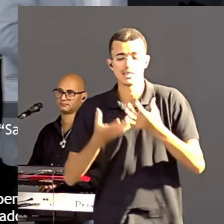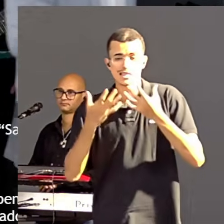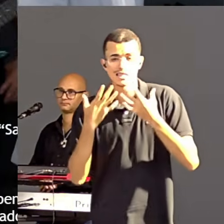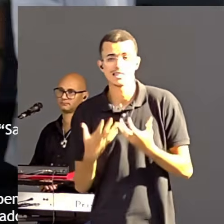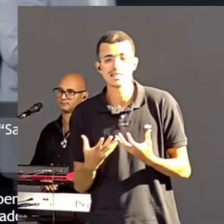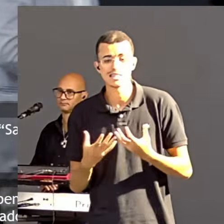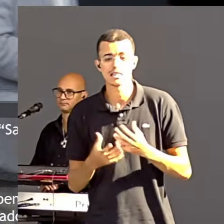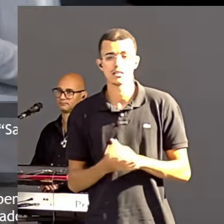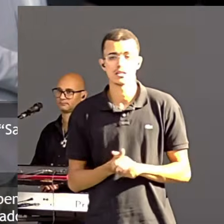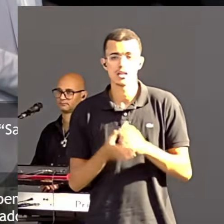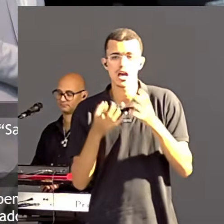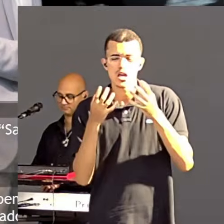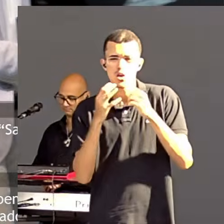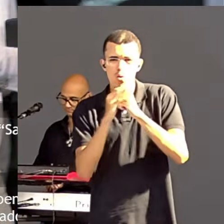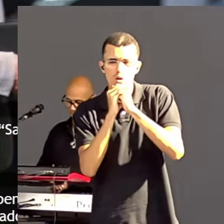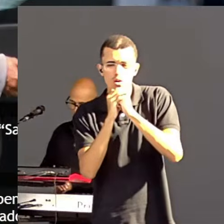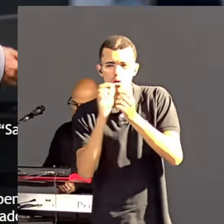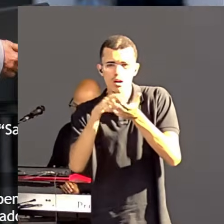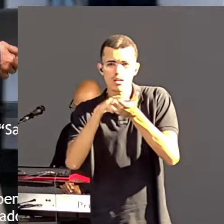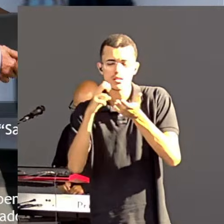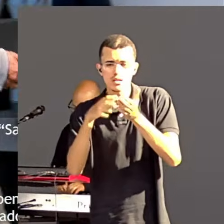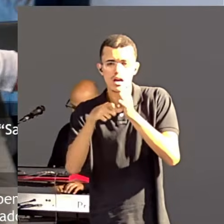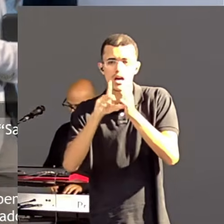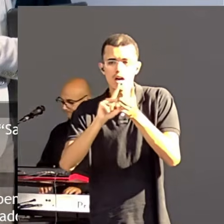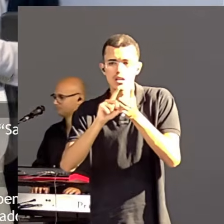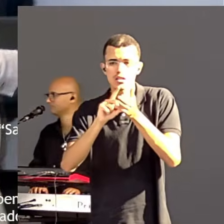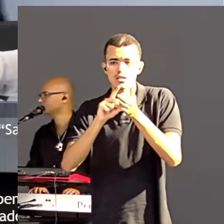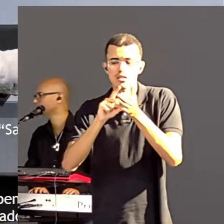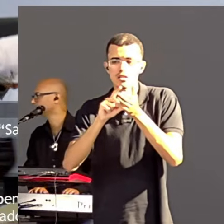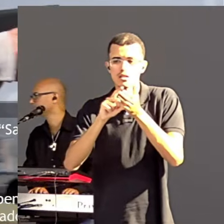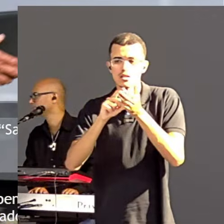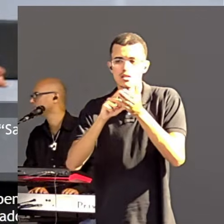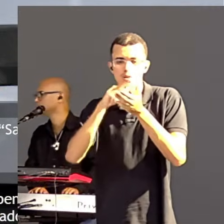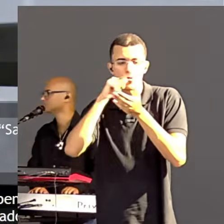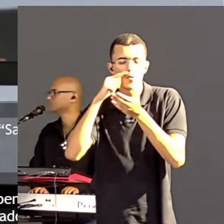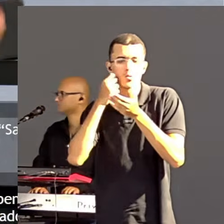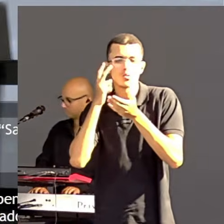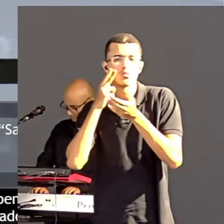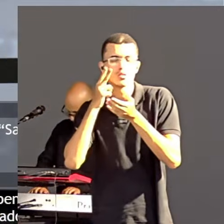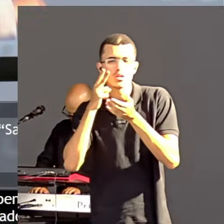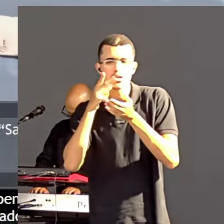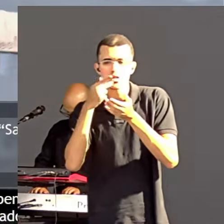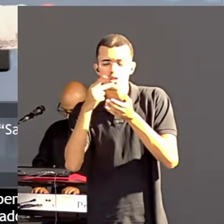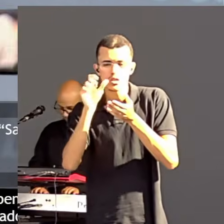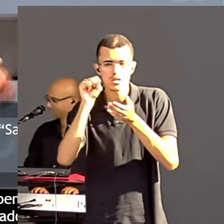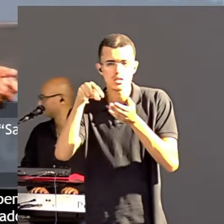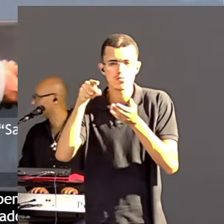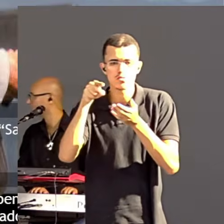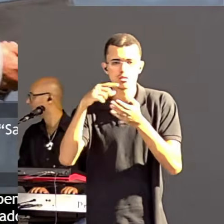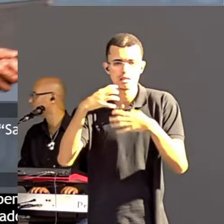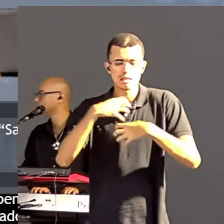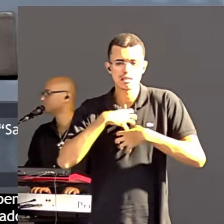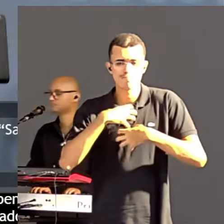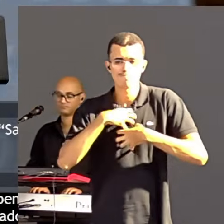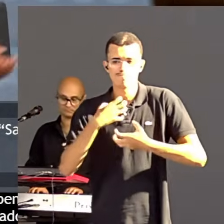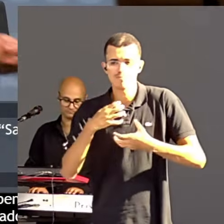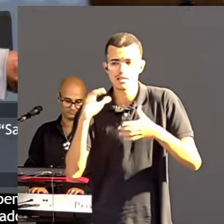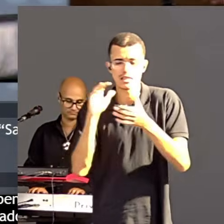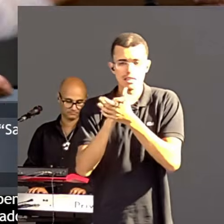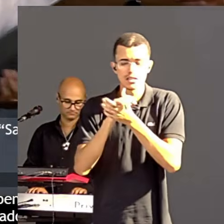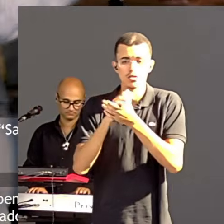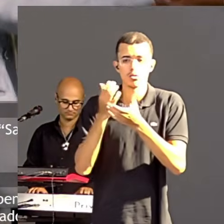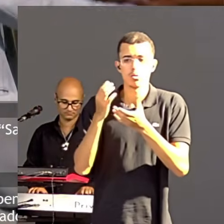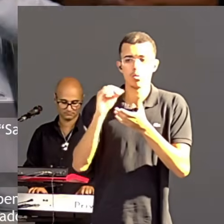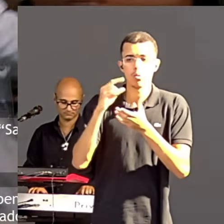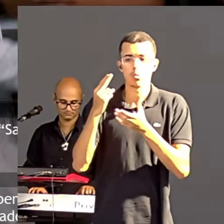Cansaço. E eu quero orar nessa manhã, antes da gente cear, por você que está se sentindo cansado. Cansado dentro de uma relação, cansado